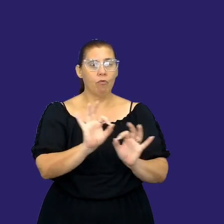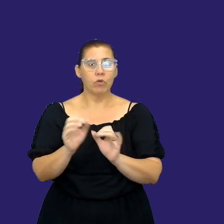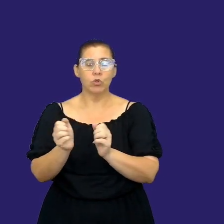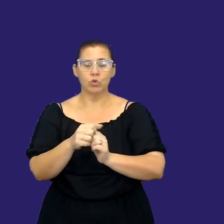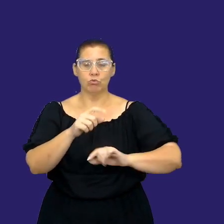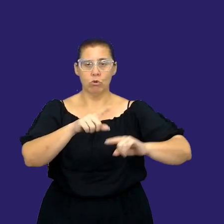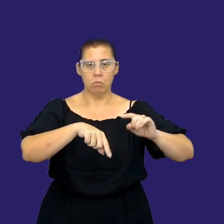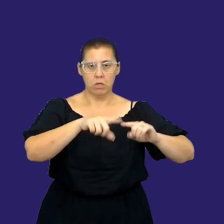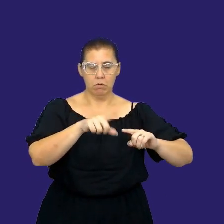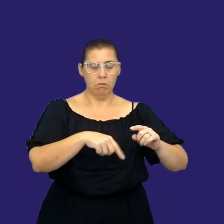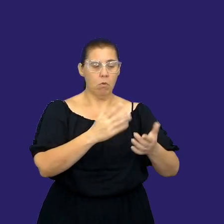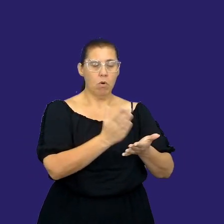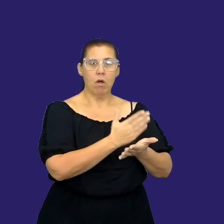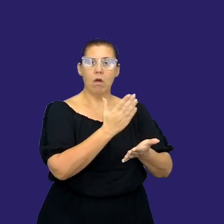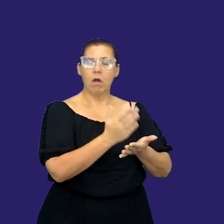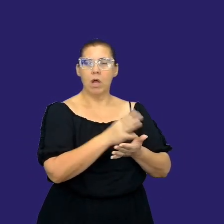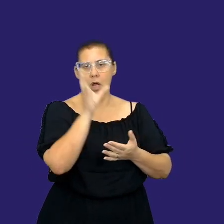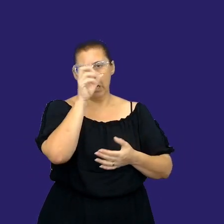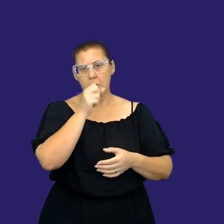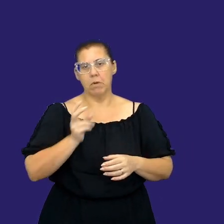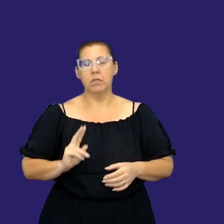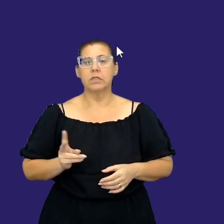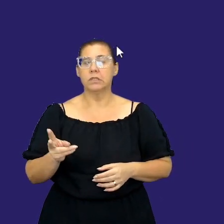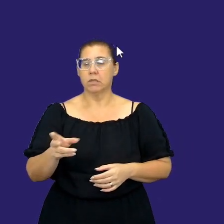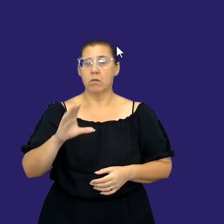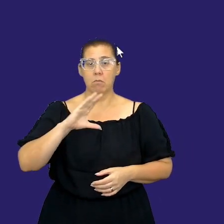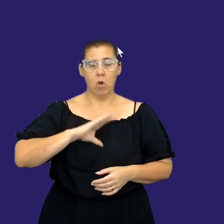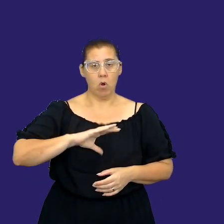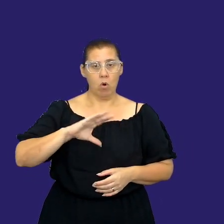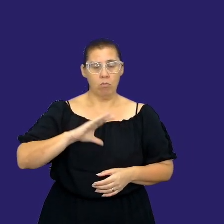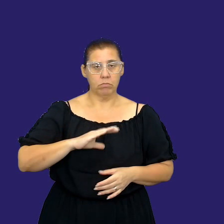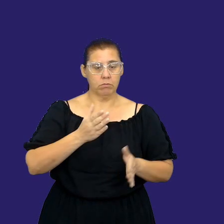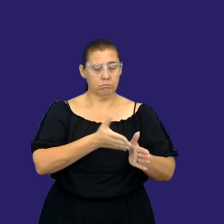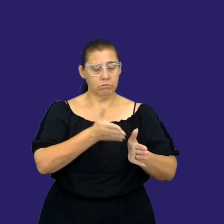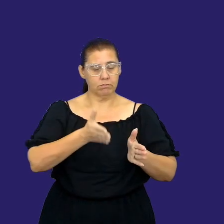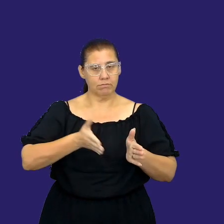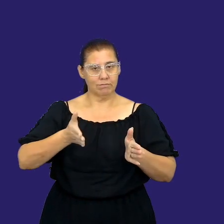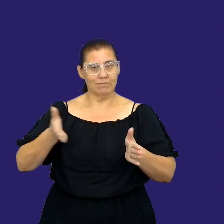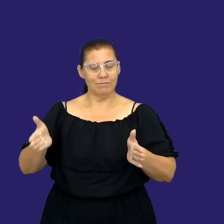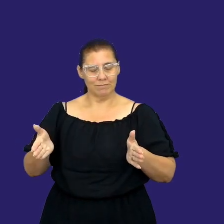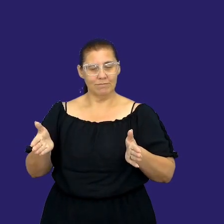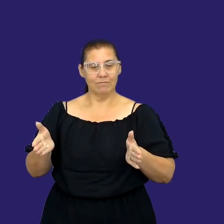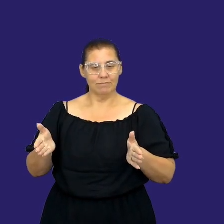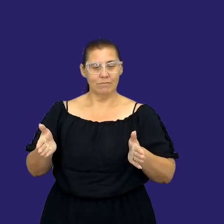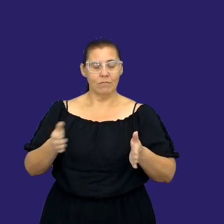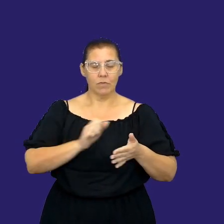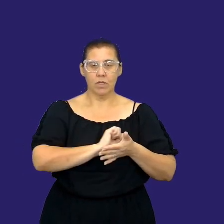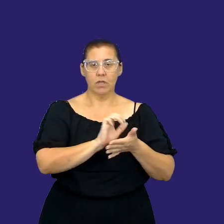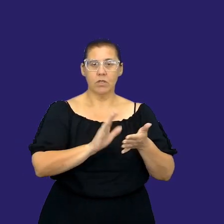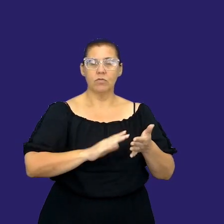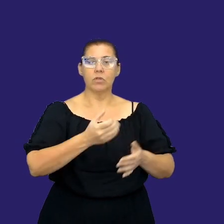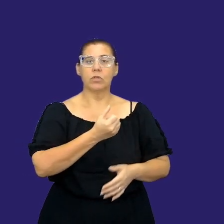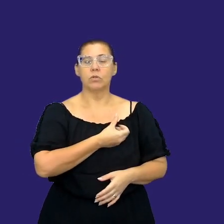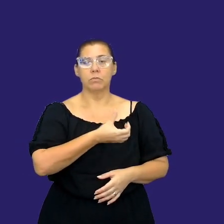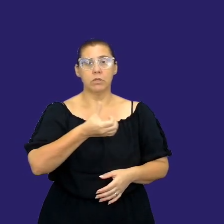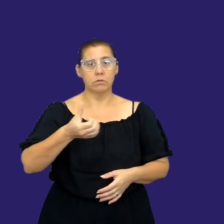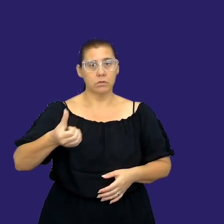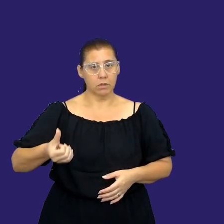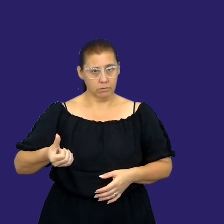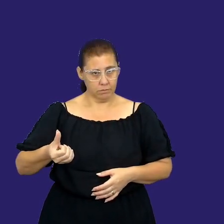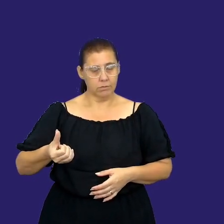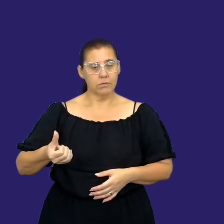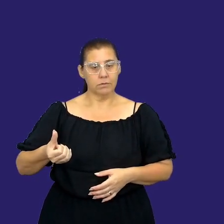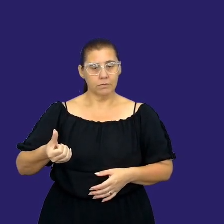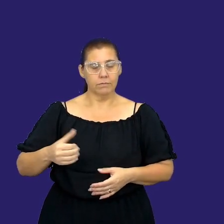que é o Caderno de Aprender Sempre, de Língua Portuguesa, dessa sequência de atividade 6.